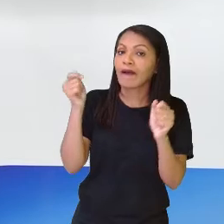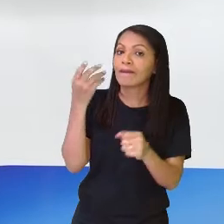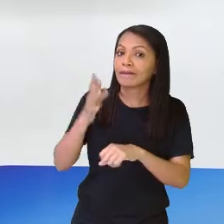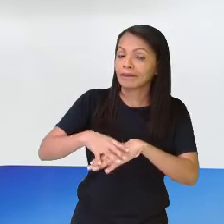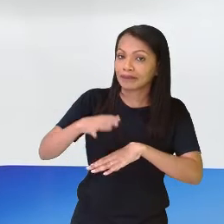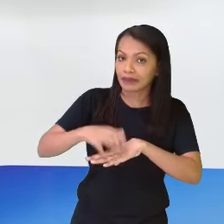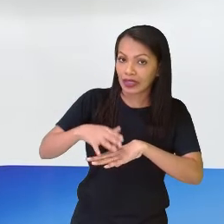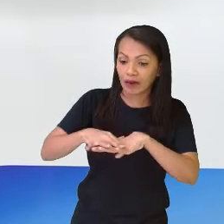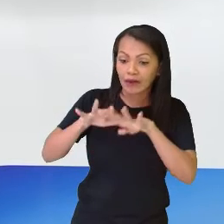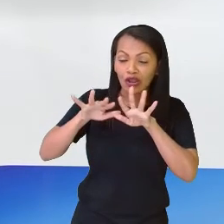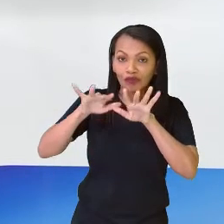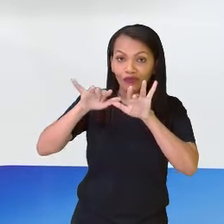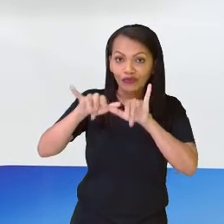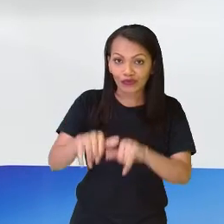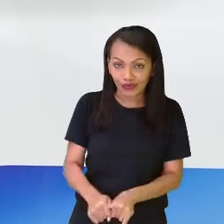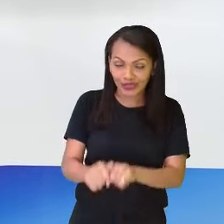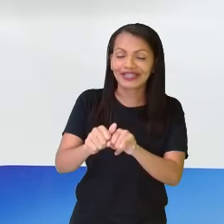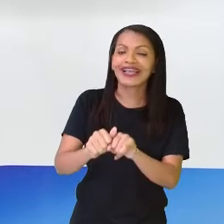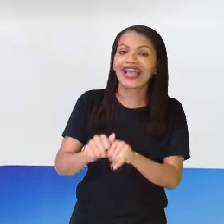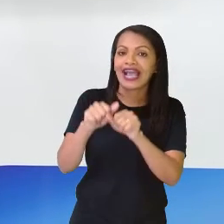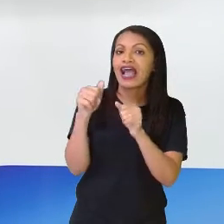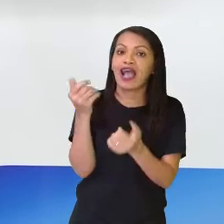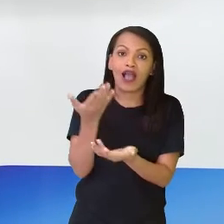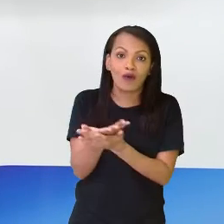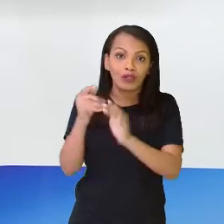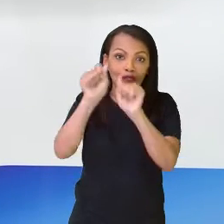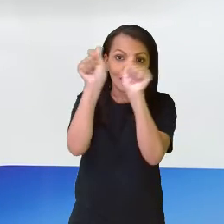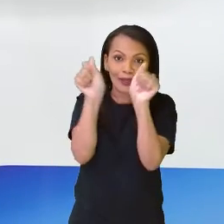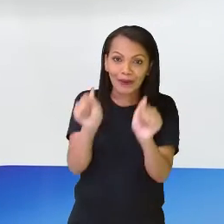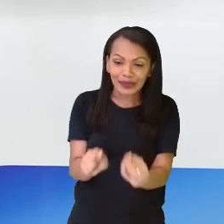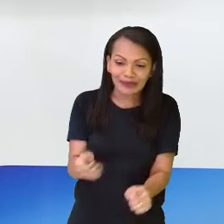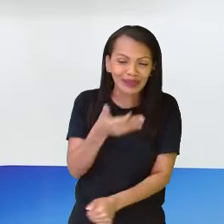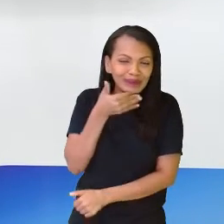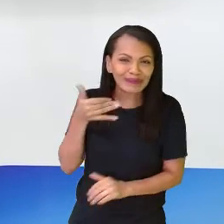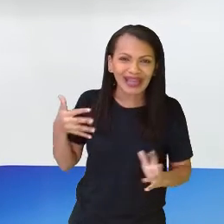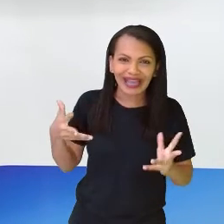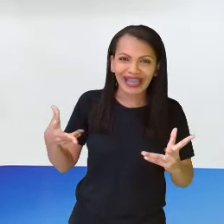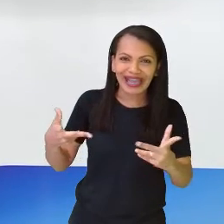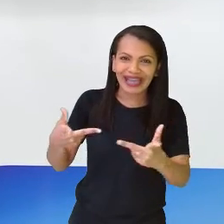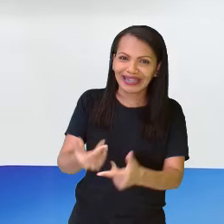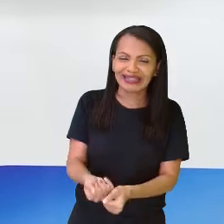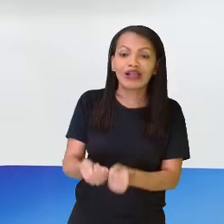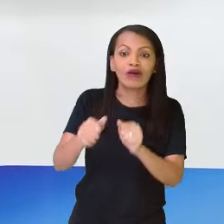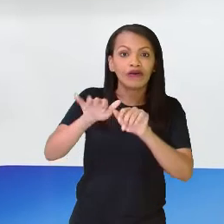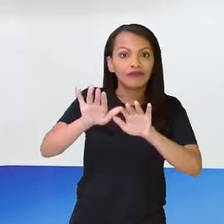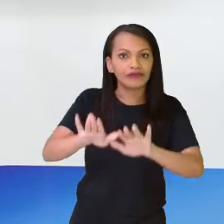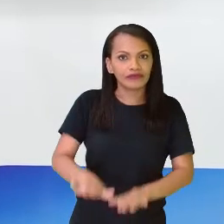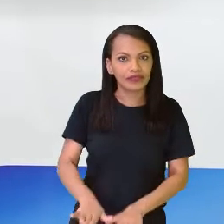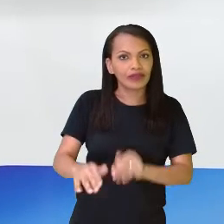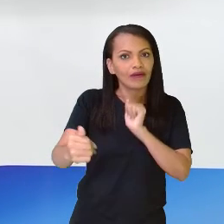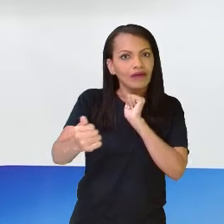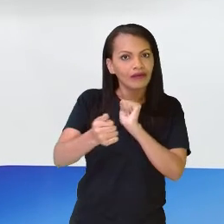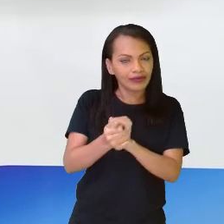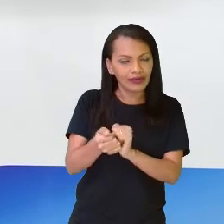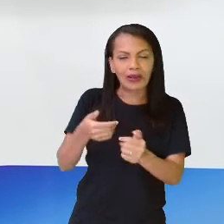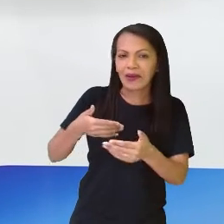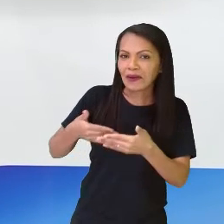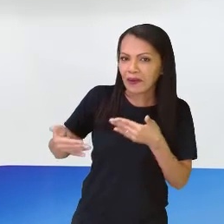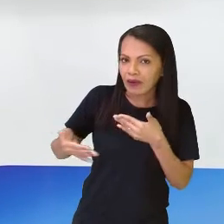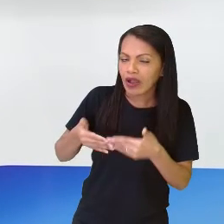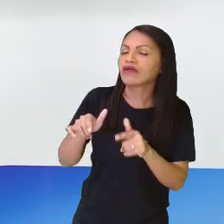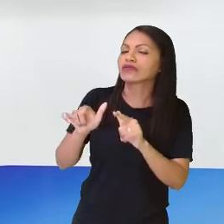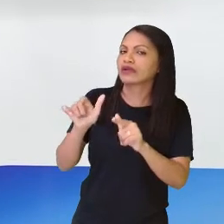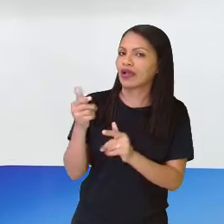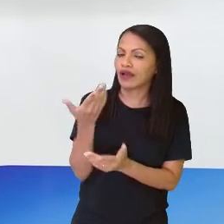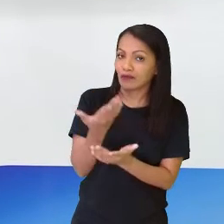matemática e para fechar uma aula de artes imperdível. Então, fica aqui com a gente e qualquer uma dessas aulas você pode